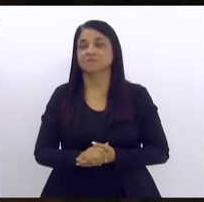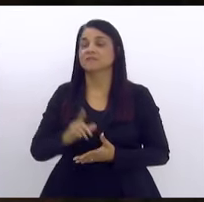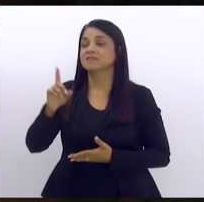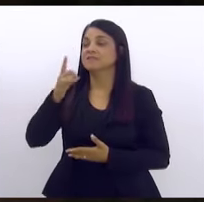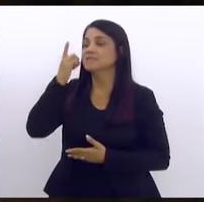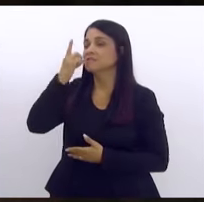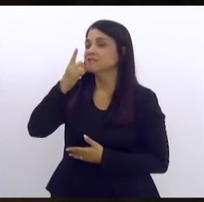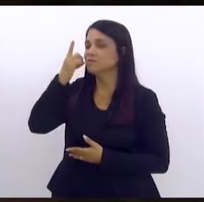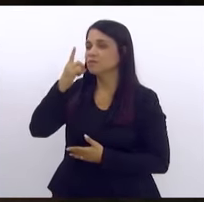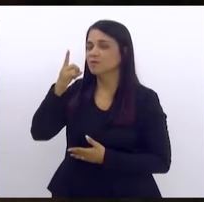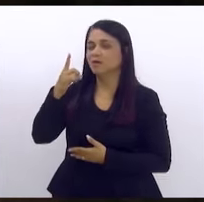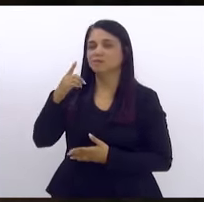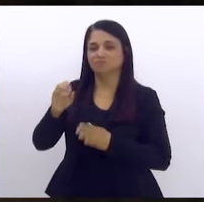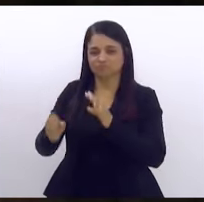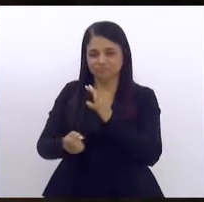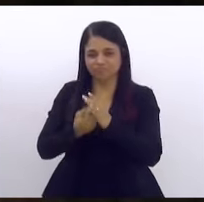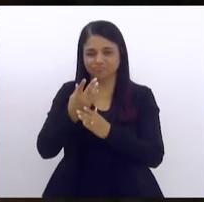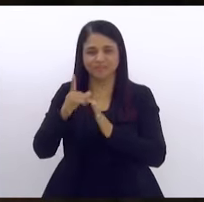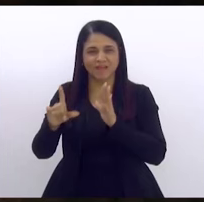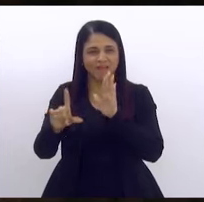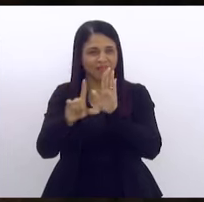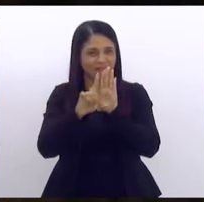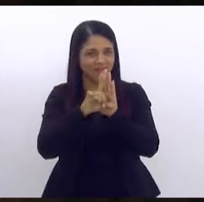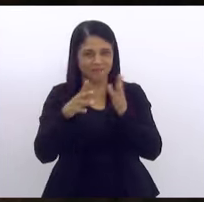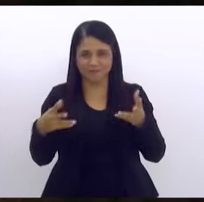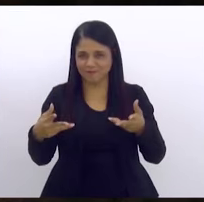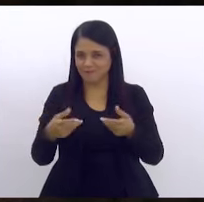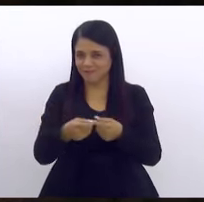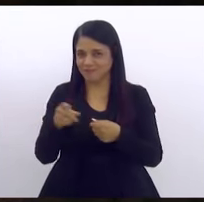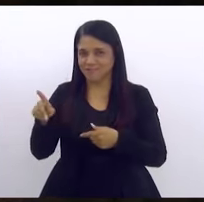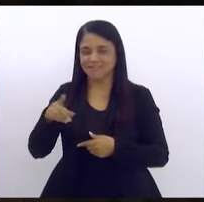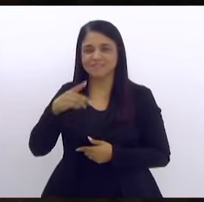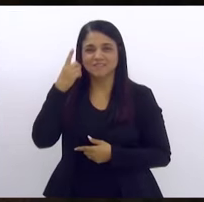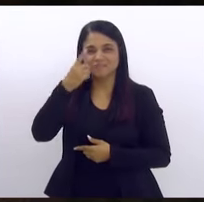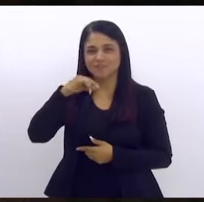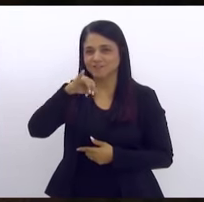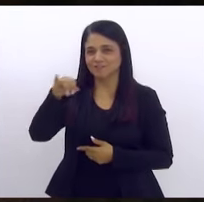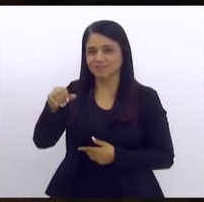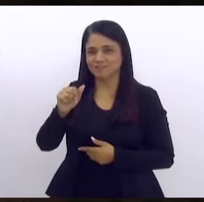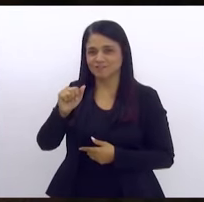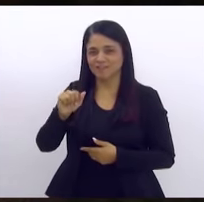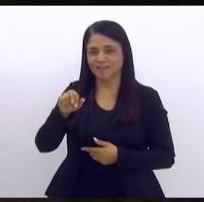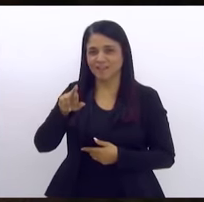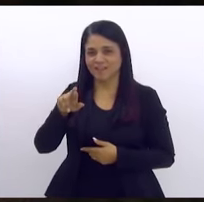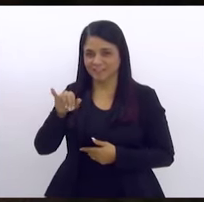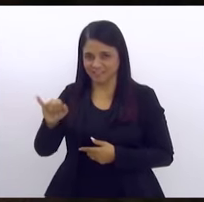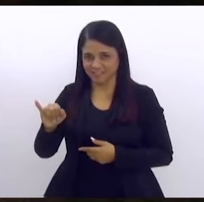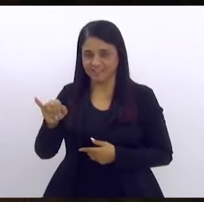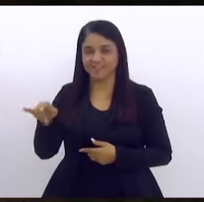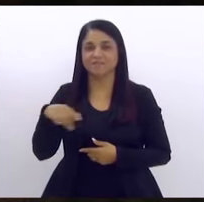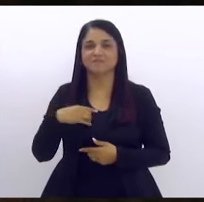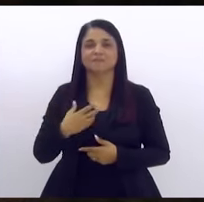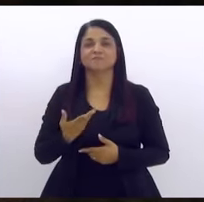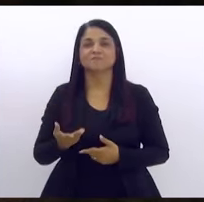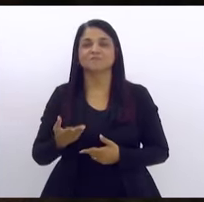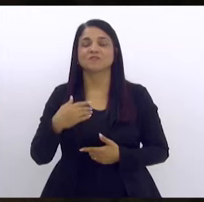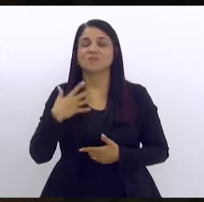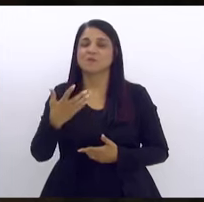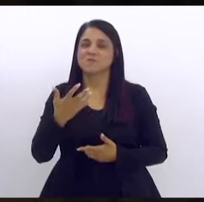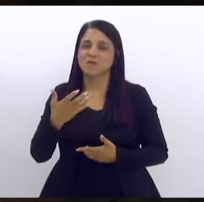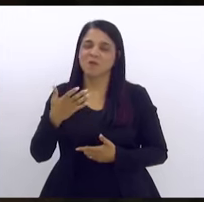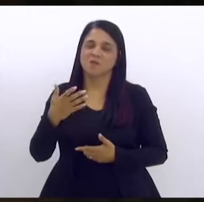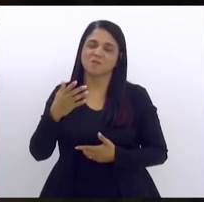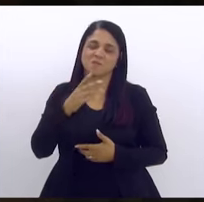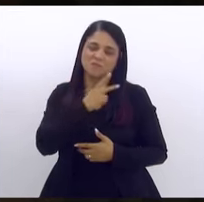nobre deputado, autor dessa lei maravilhosa aí, nosso nobre deputado Jair Bittencourt. Presidente, eu quero